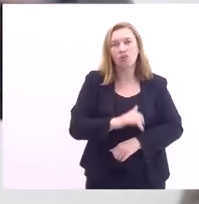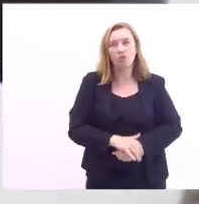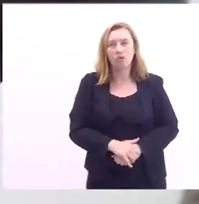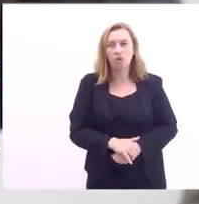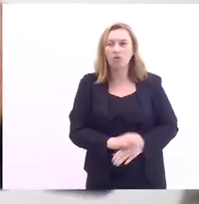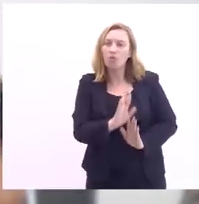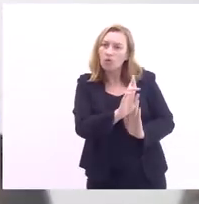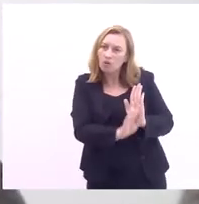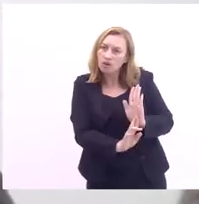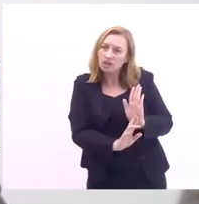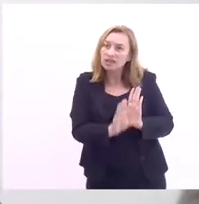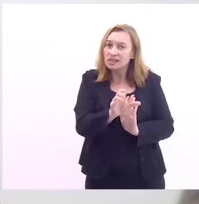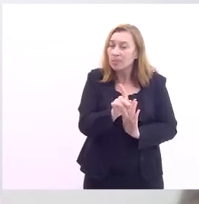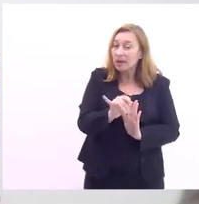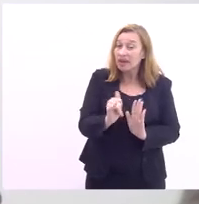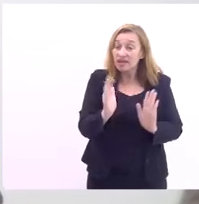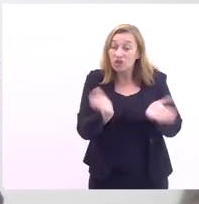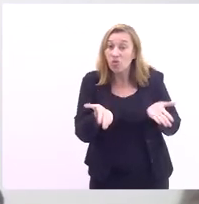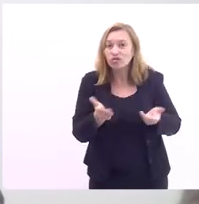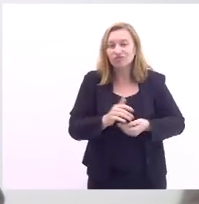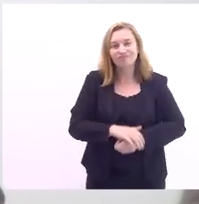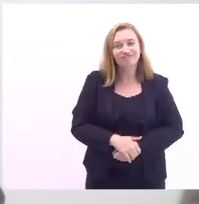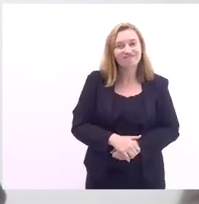da CPI que fizemos aqui.